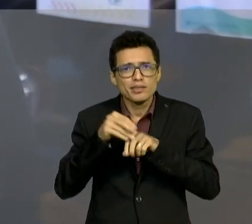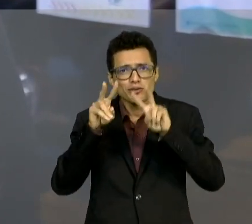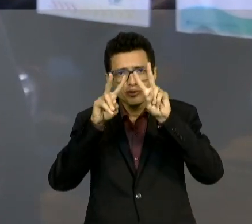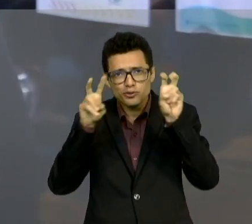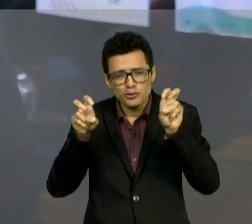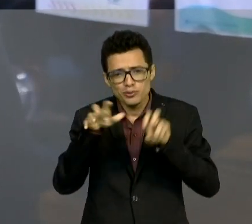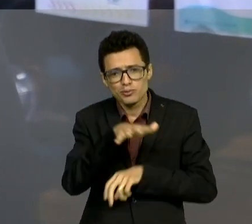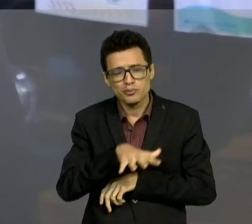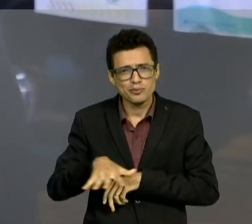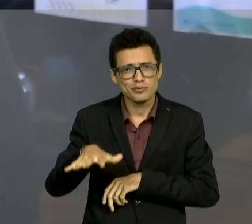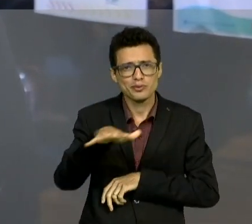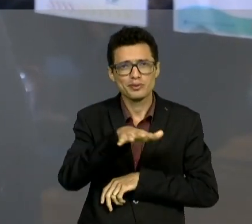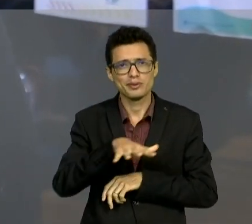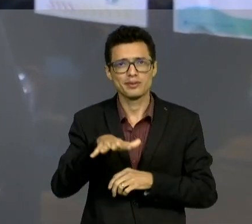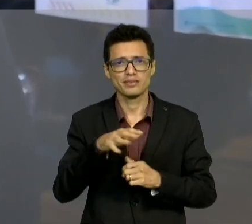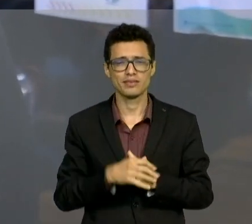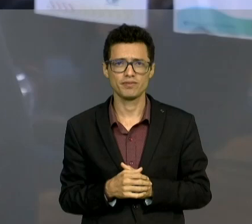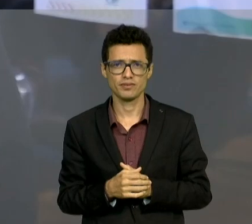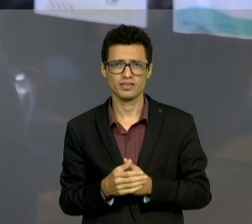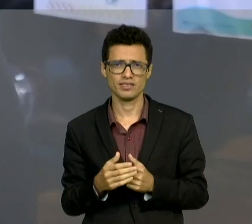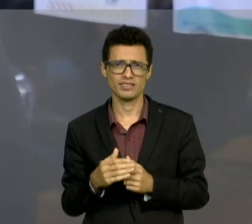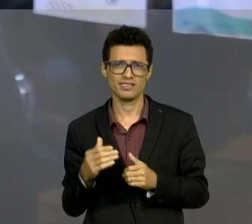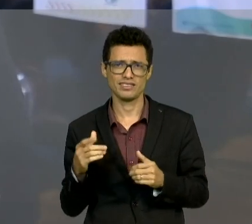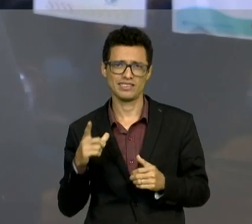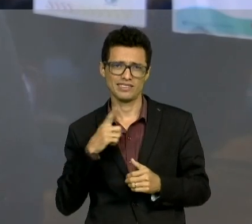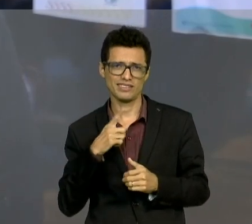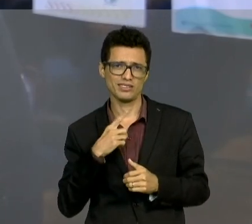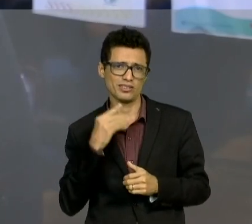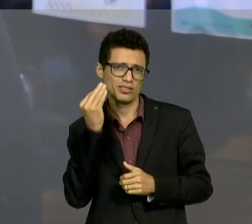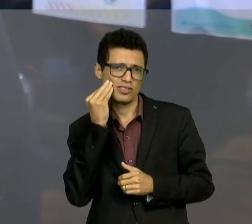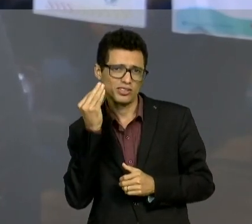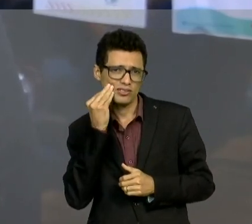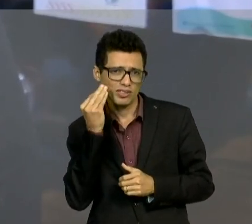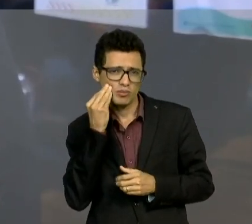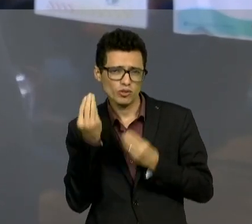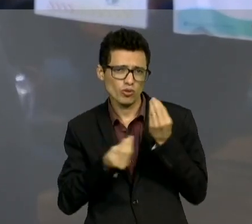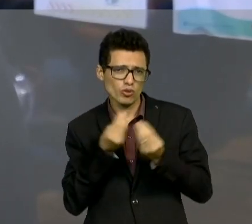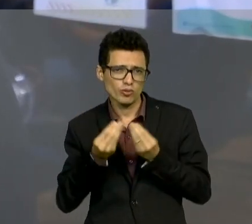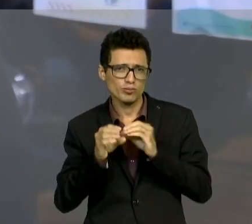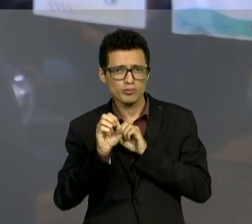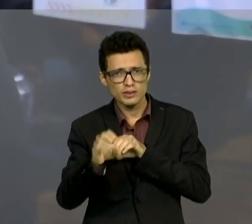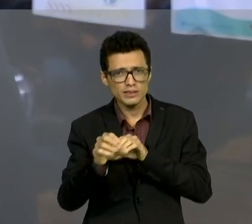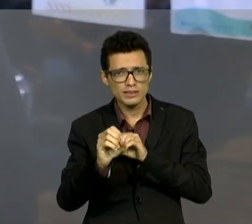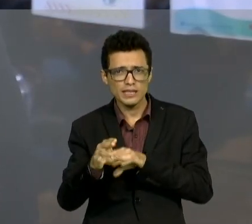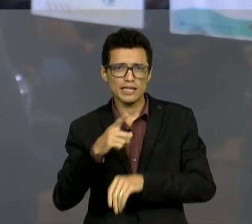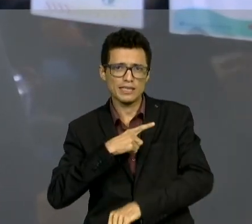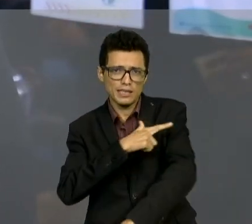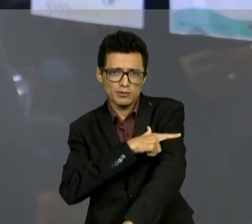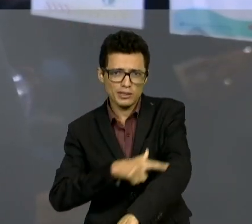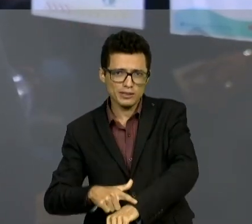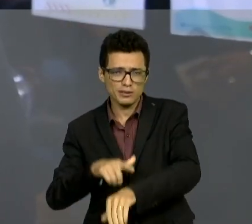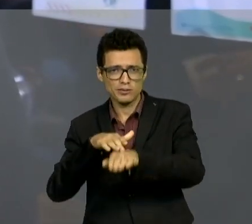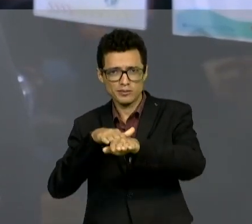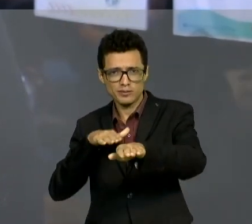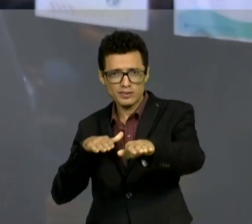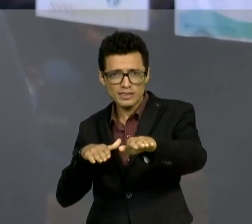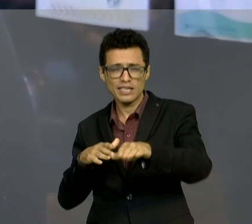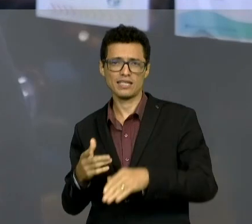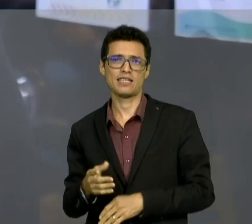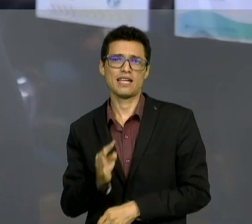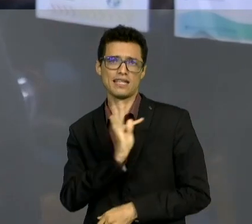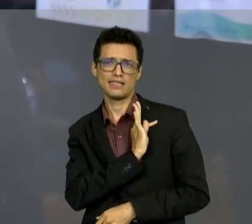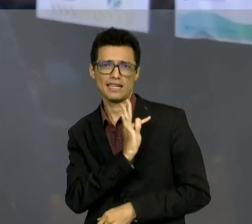nós verificamos a previsão legal da educação para o trânsito, técnicas de abordagem, relação interpessoal